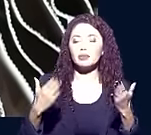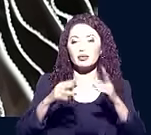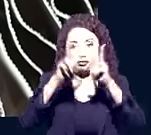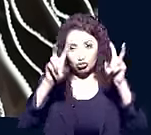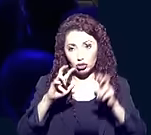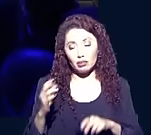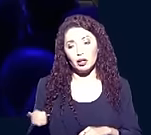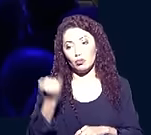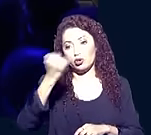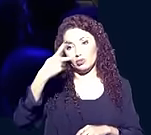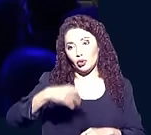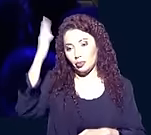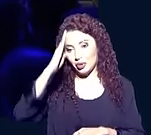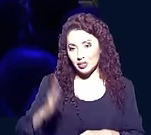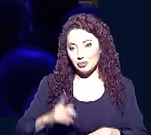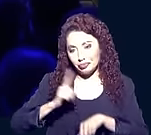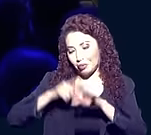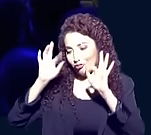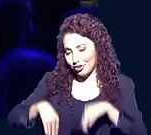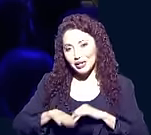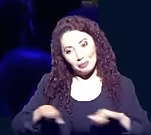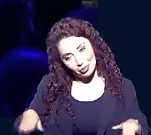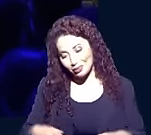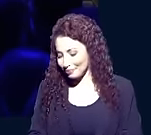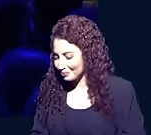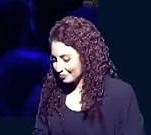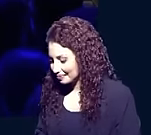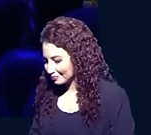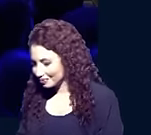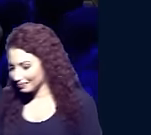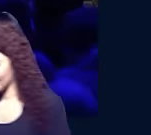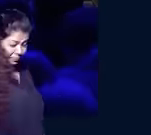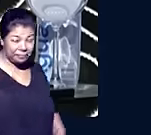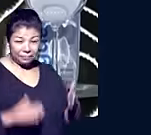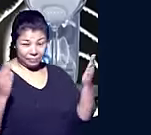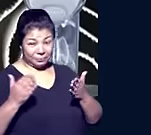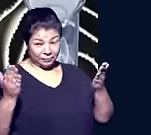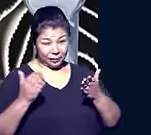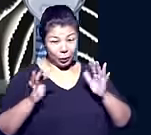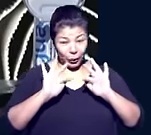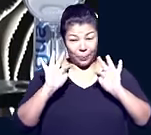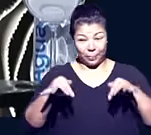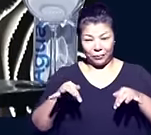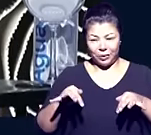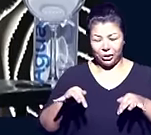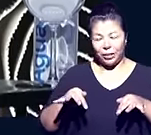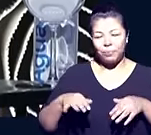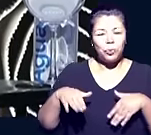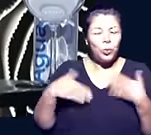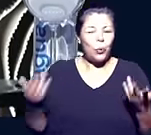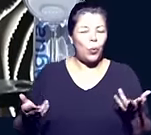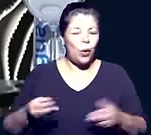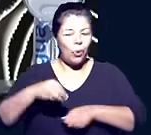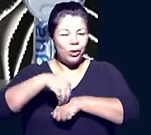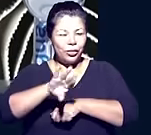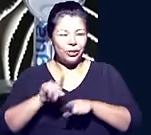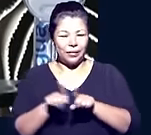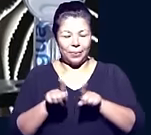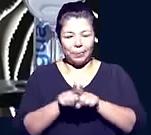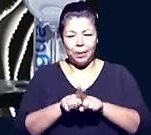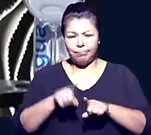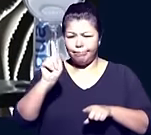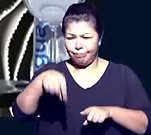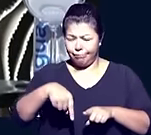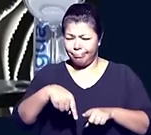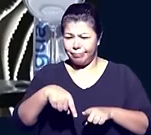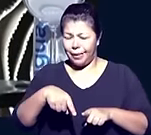importantes bom Nosso Tempo Acabou mas só para fechar Presidente o seu legado Quando o senhor olha para esses é um mandato presidencial né você pensar do anos